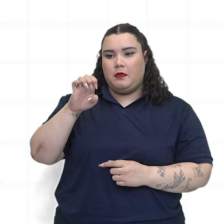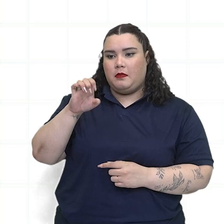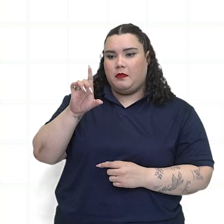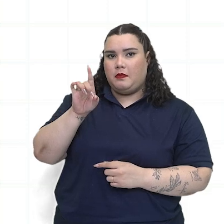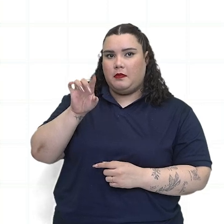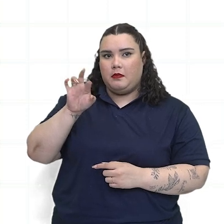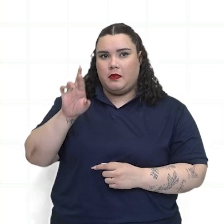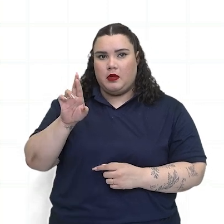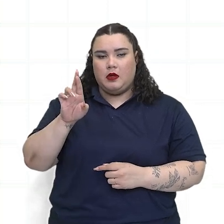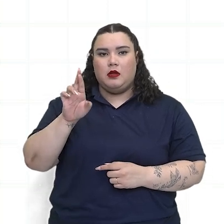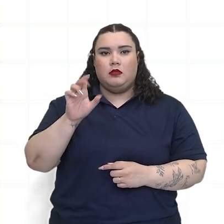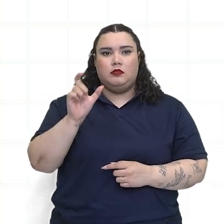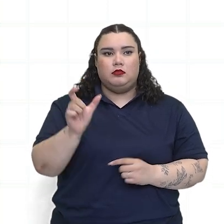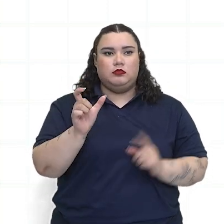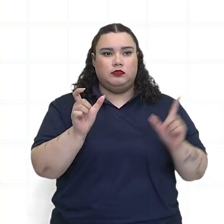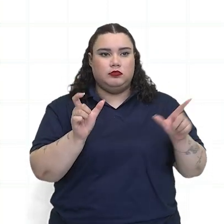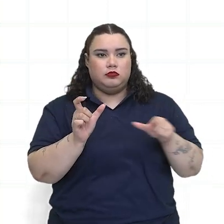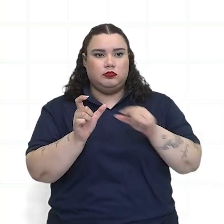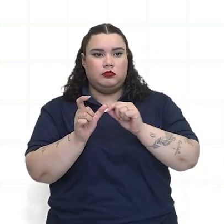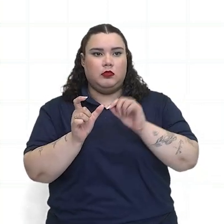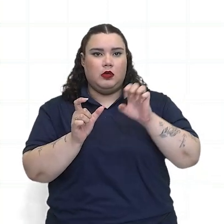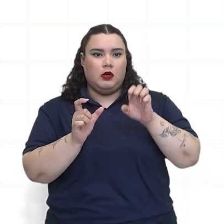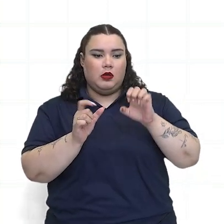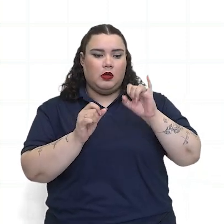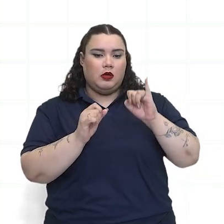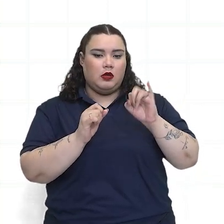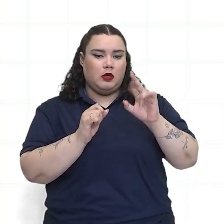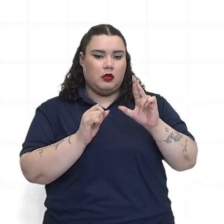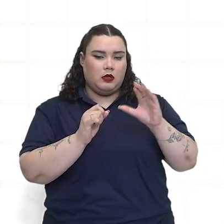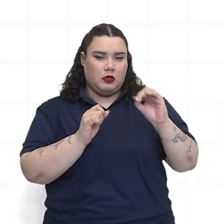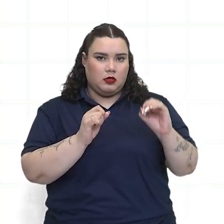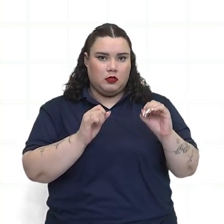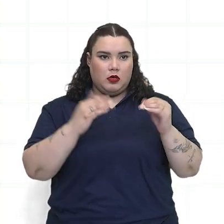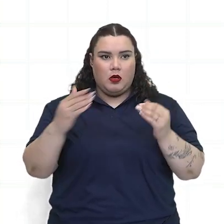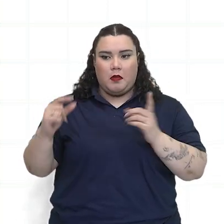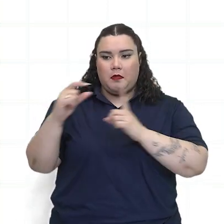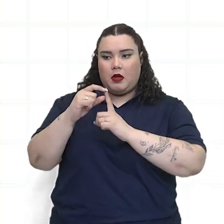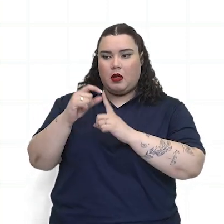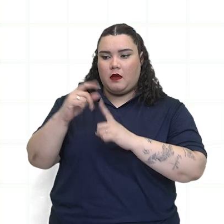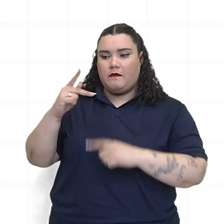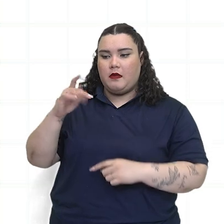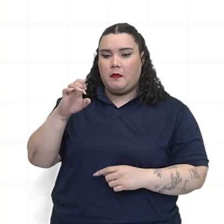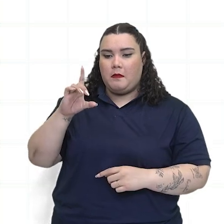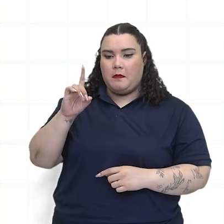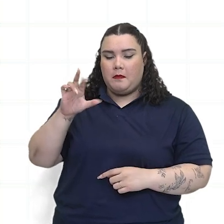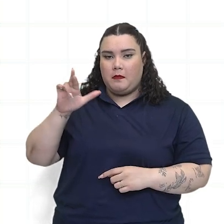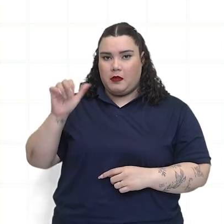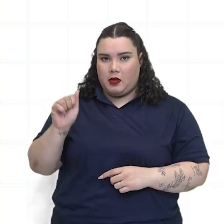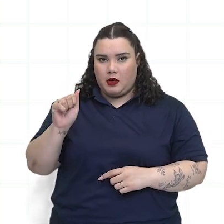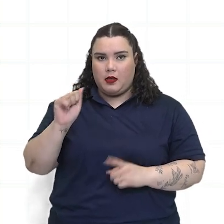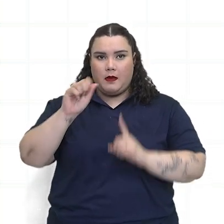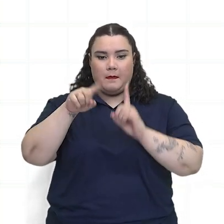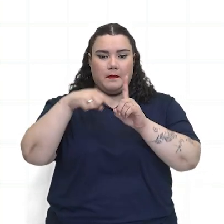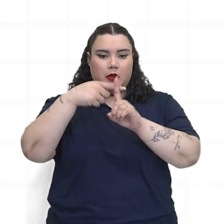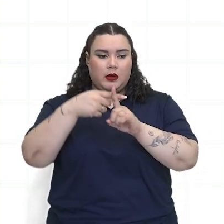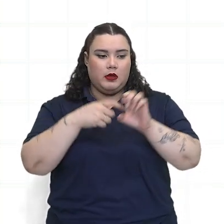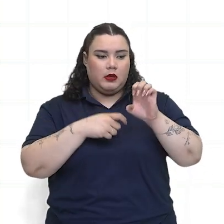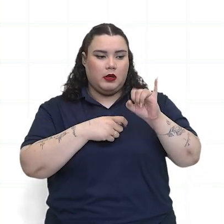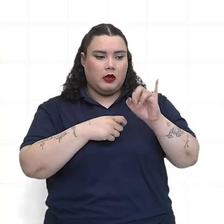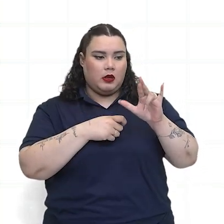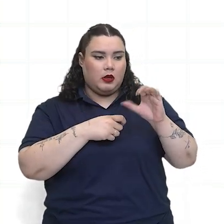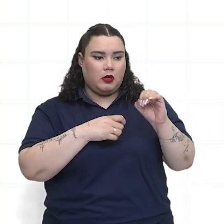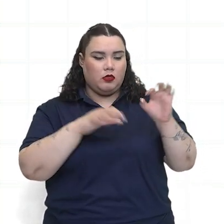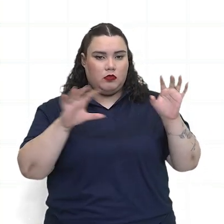aí eu tenho então, ao radical da palavra pedra, eu tenho a palavra